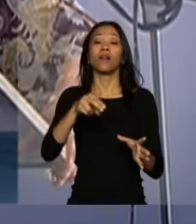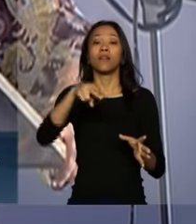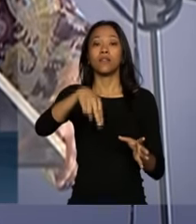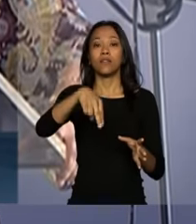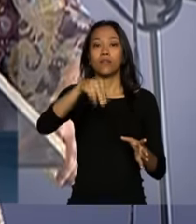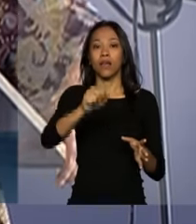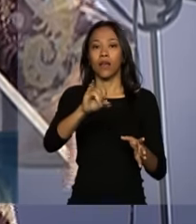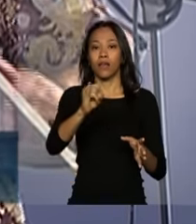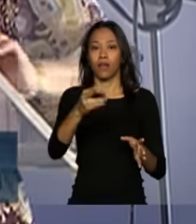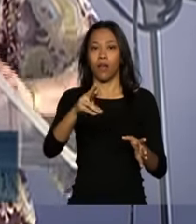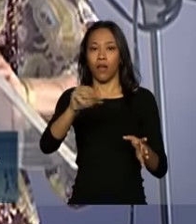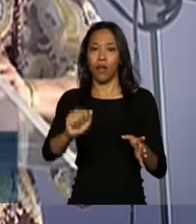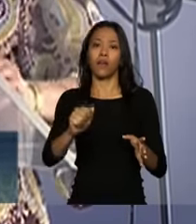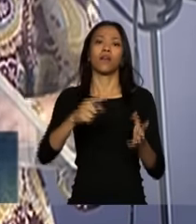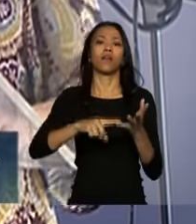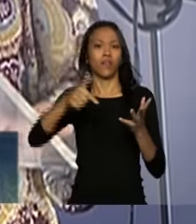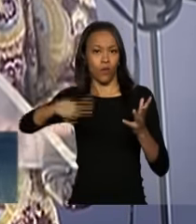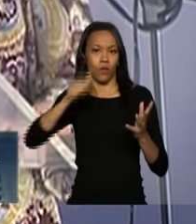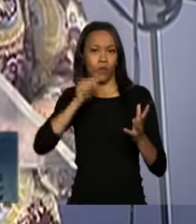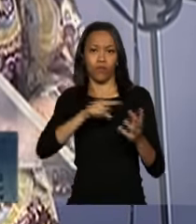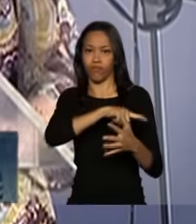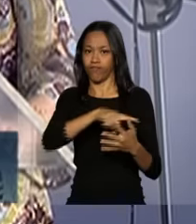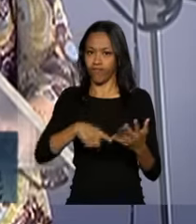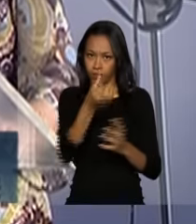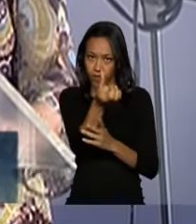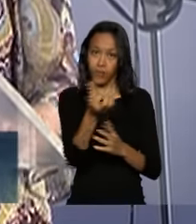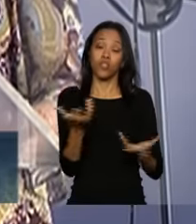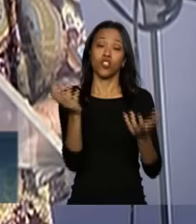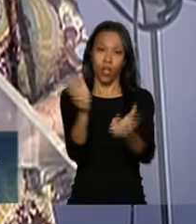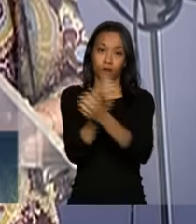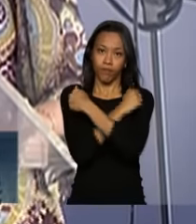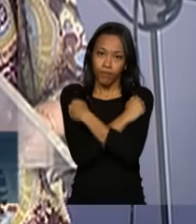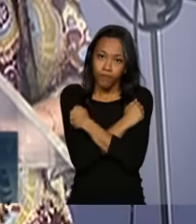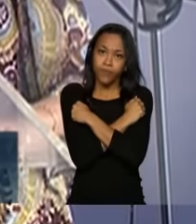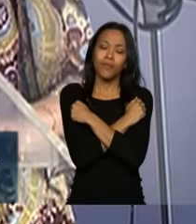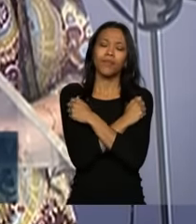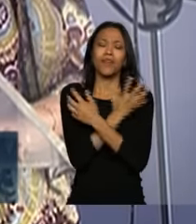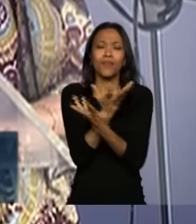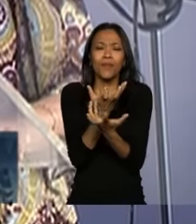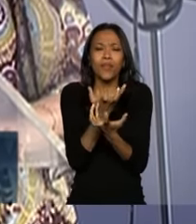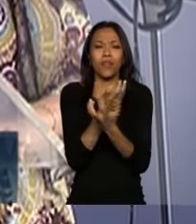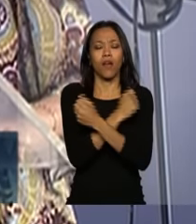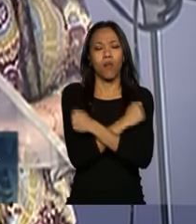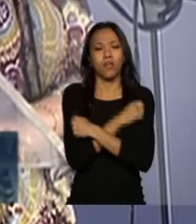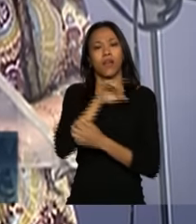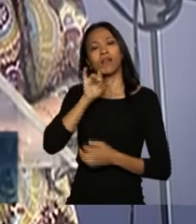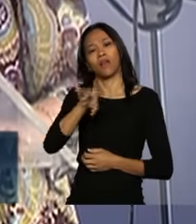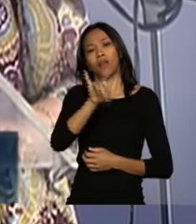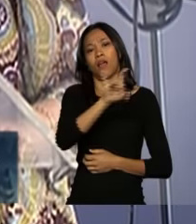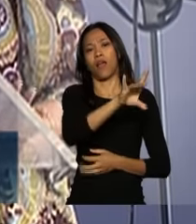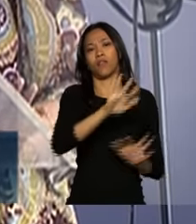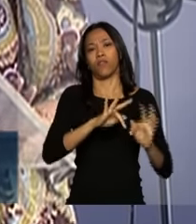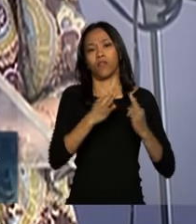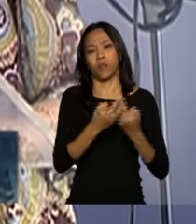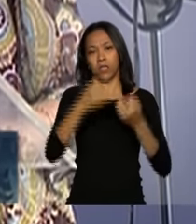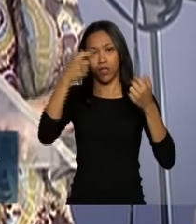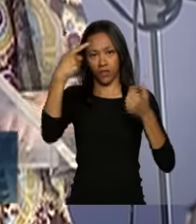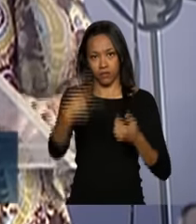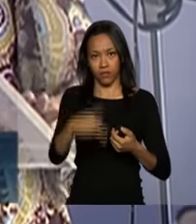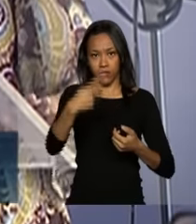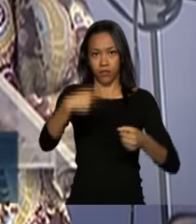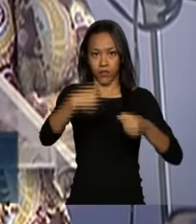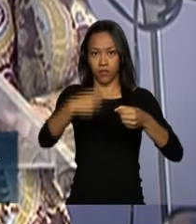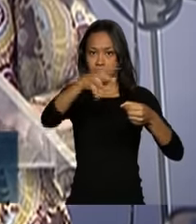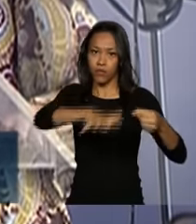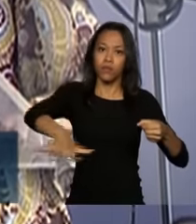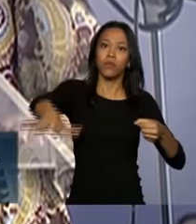Nayara. Mas eu queria abraçar cada uma das famílias aqui do Residencial Juazeiro.